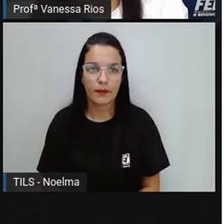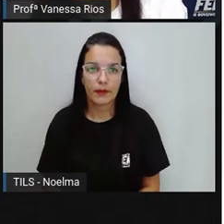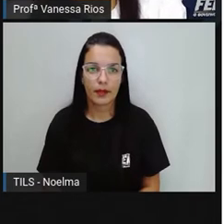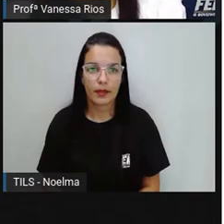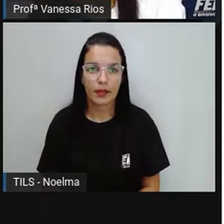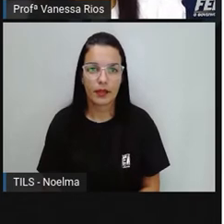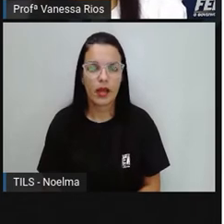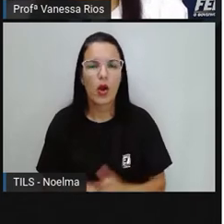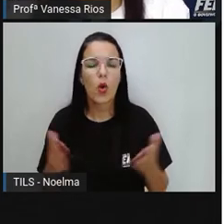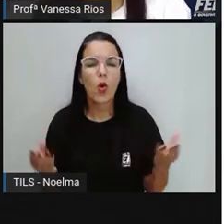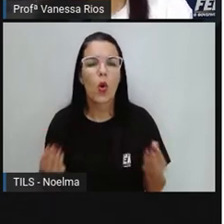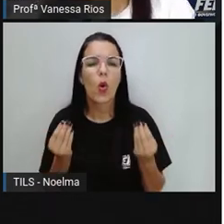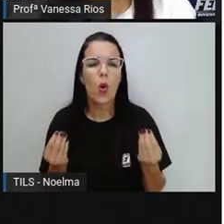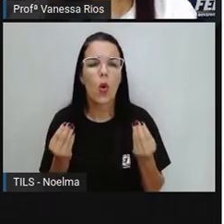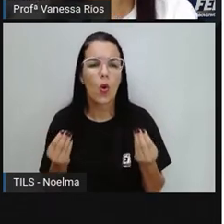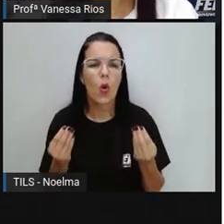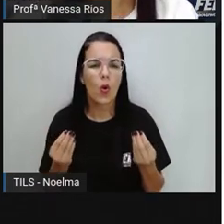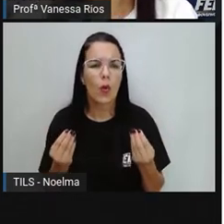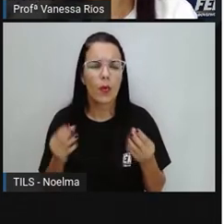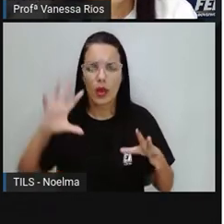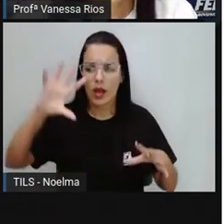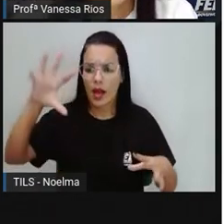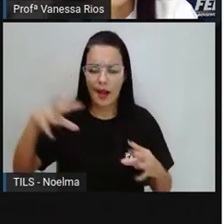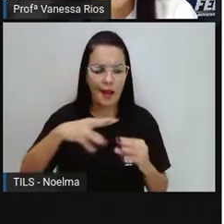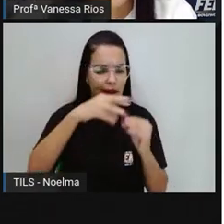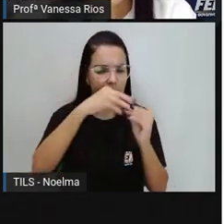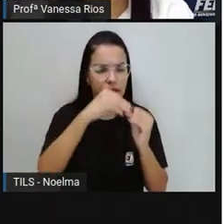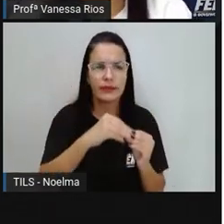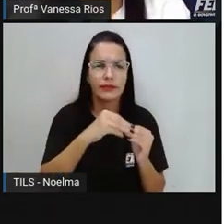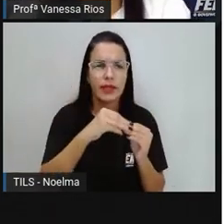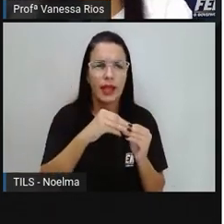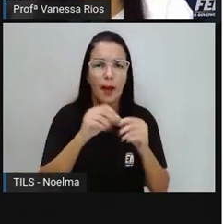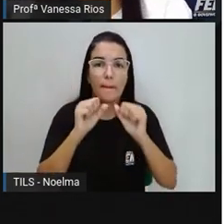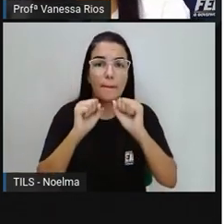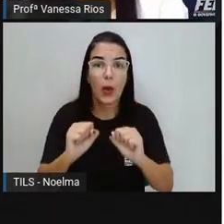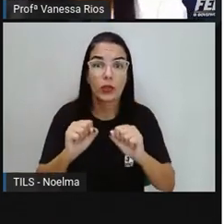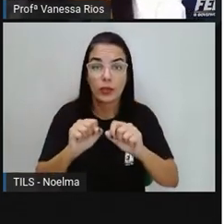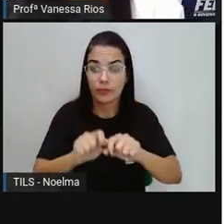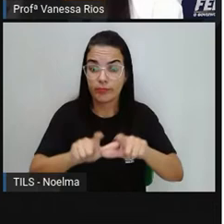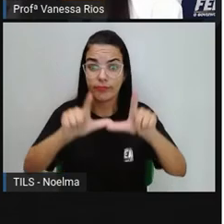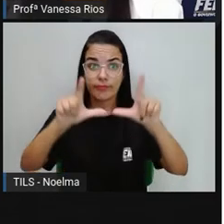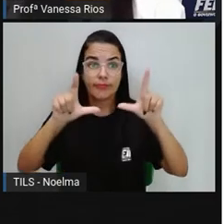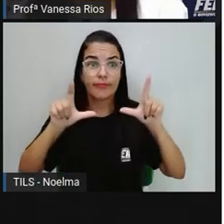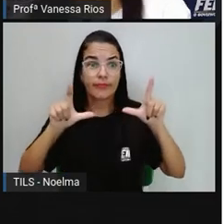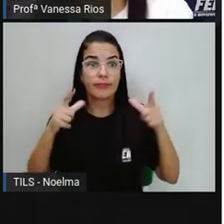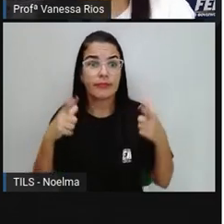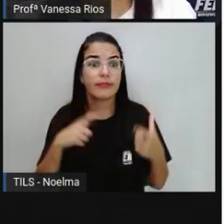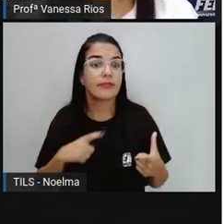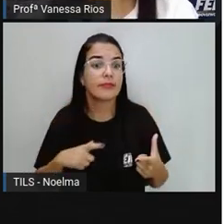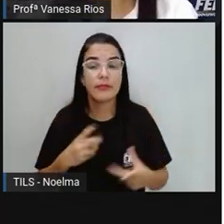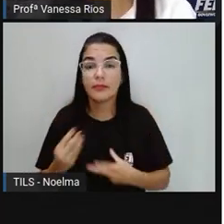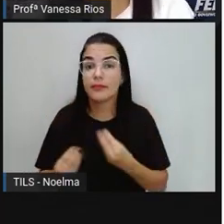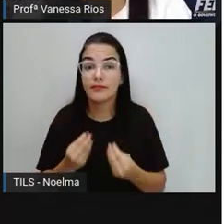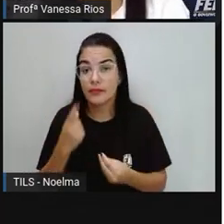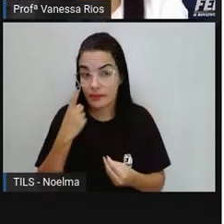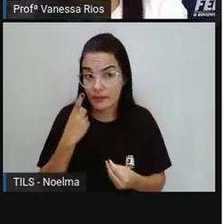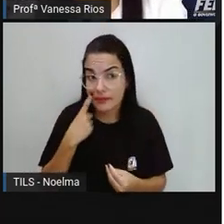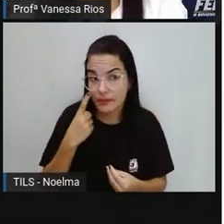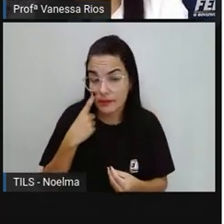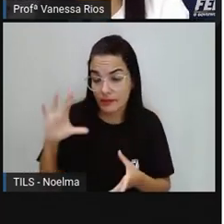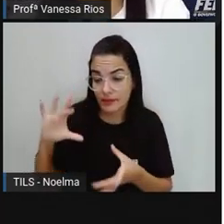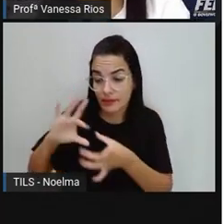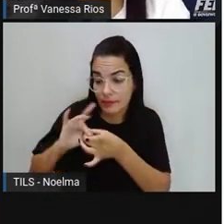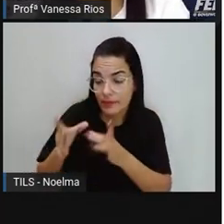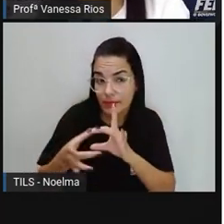E aí, como é que as resenhas, então, elas podem aparecer? Vocês observaram aí, dentro do contexto, né, da forma